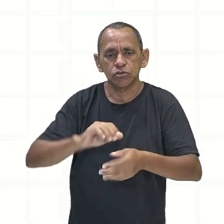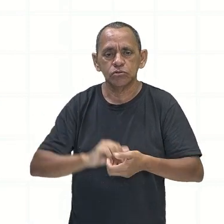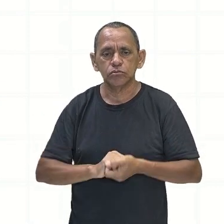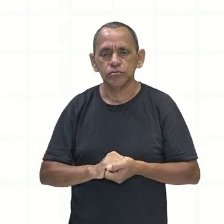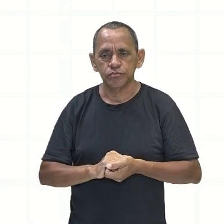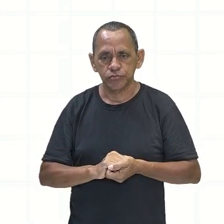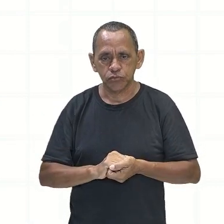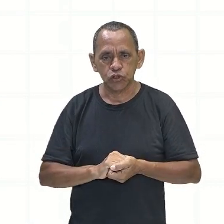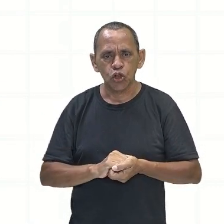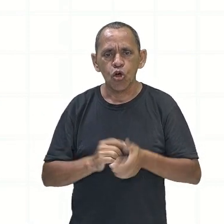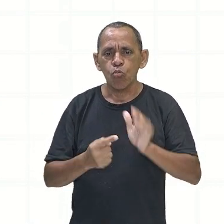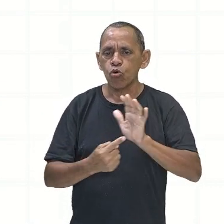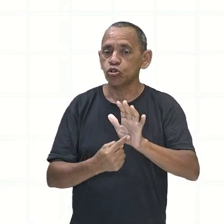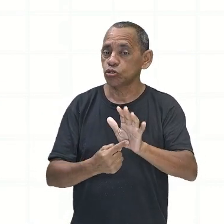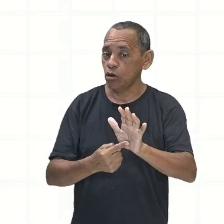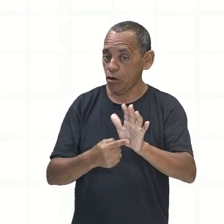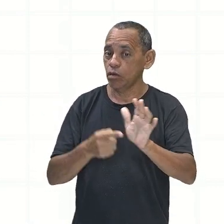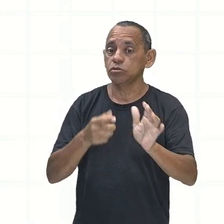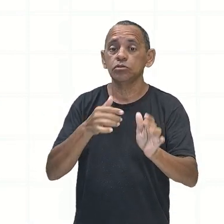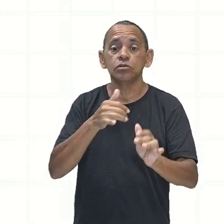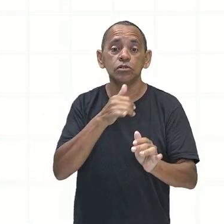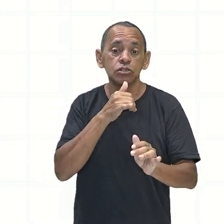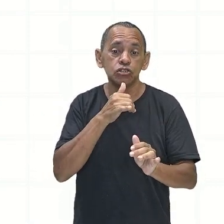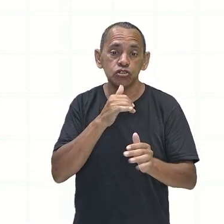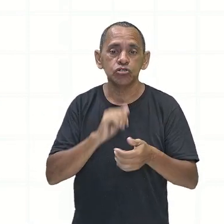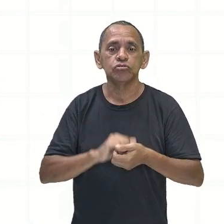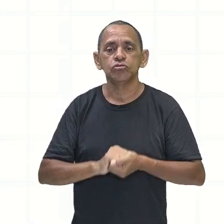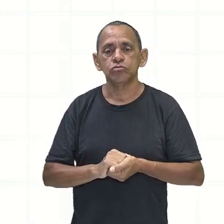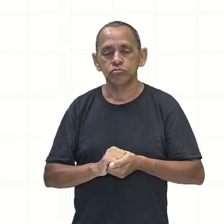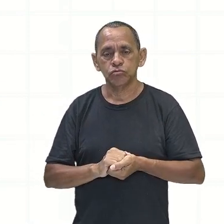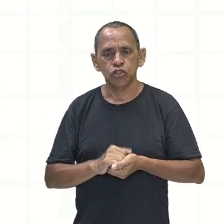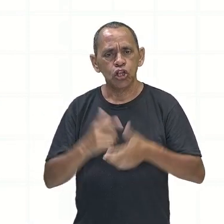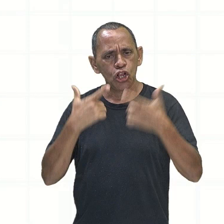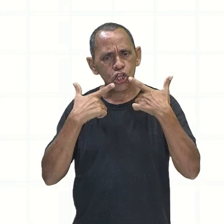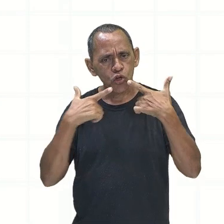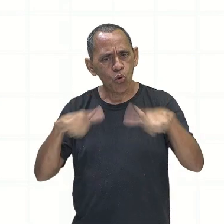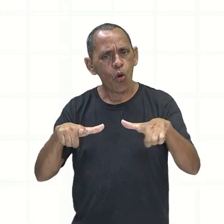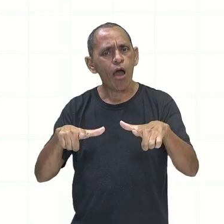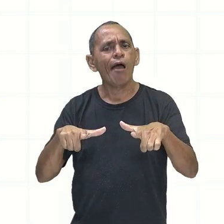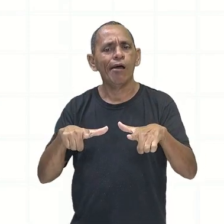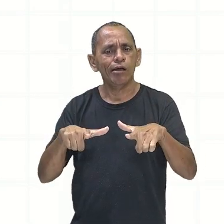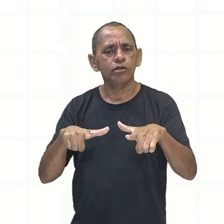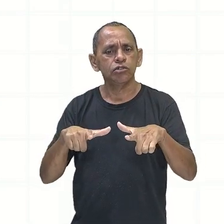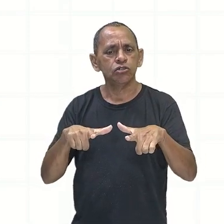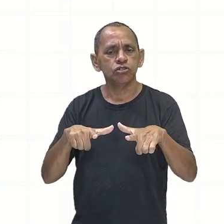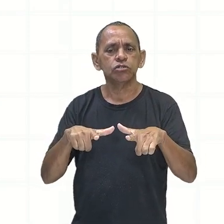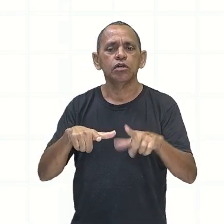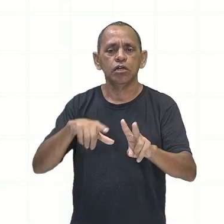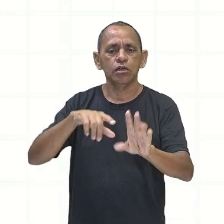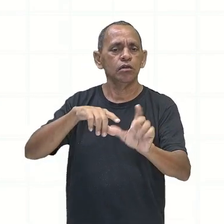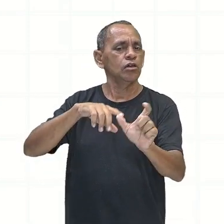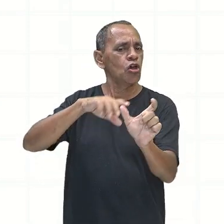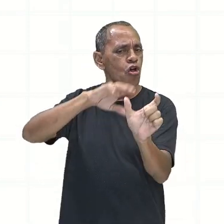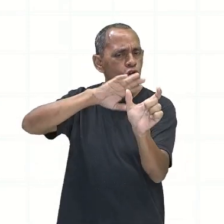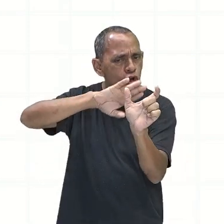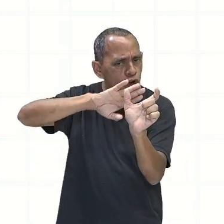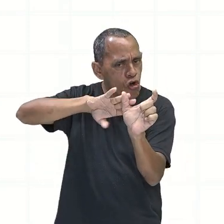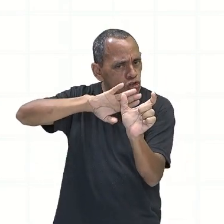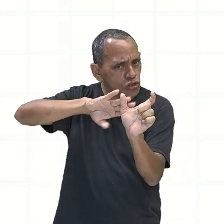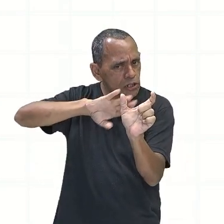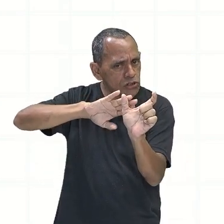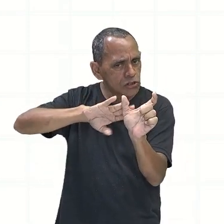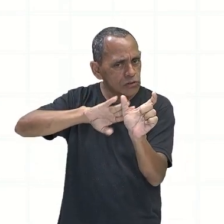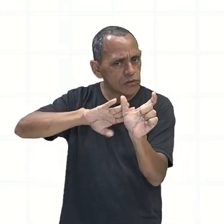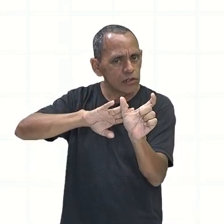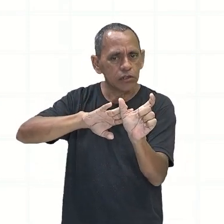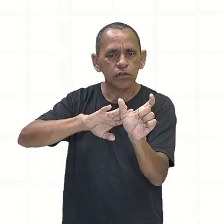mostrando para vocês exemplos de linguagem conotativa, né? Por quê? Porque vai variar, né,